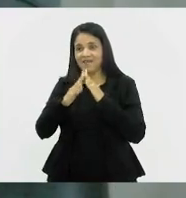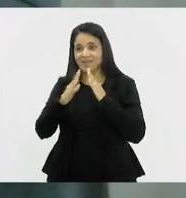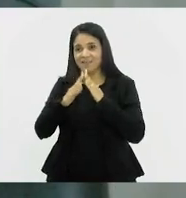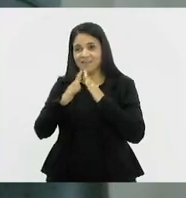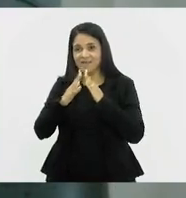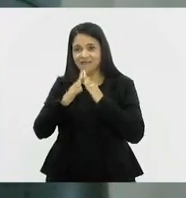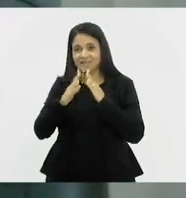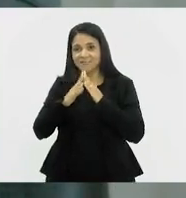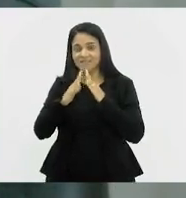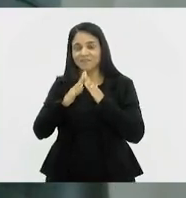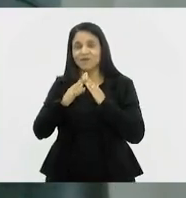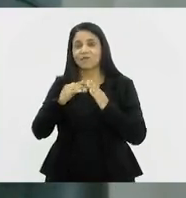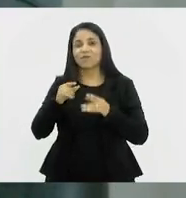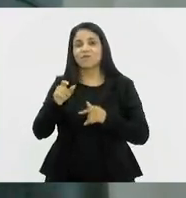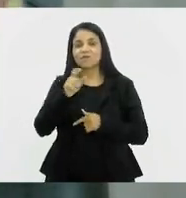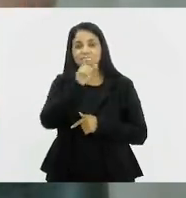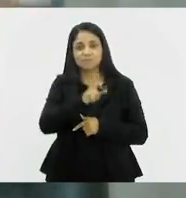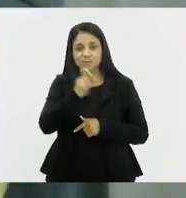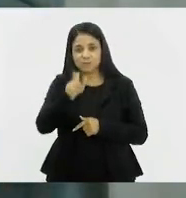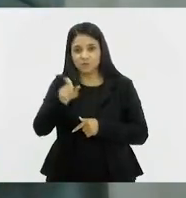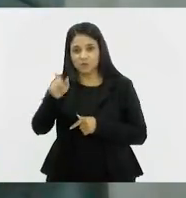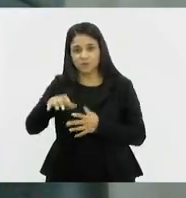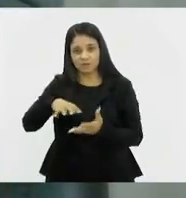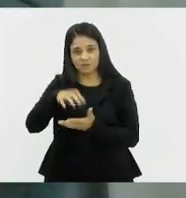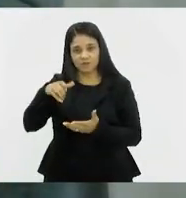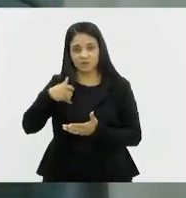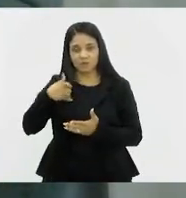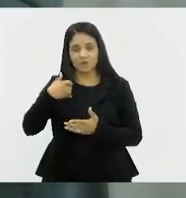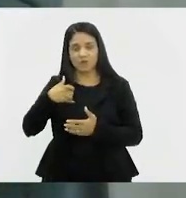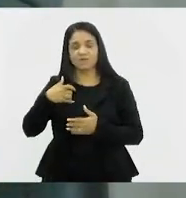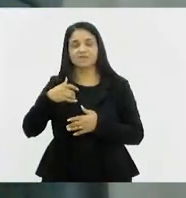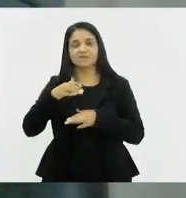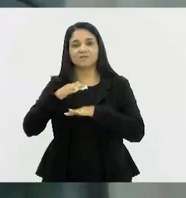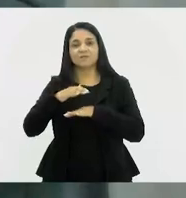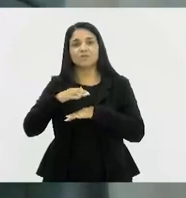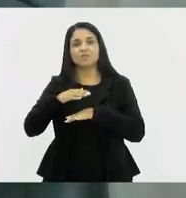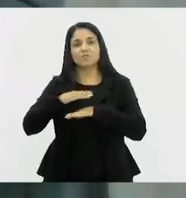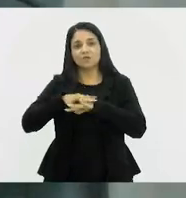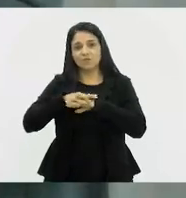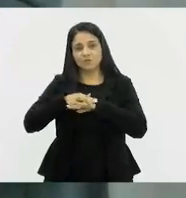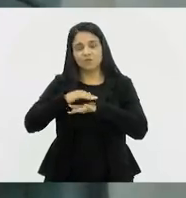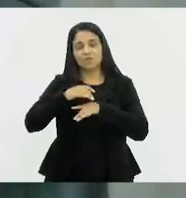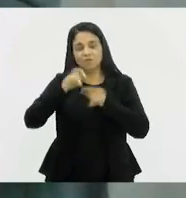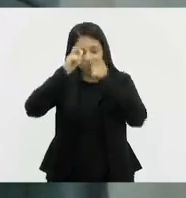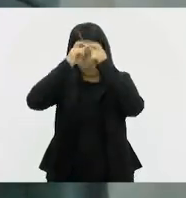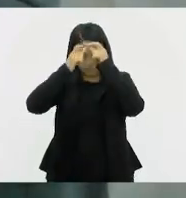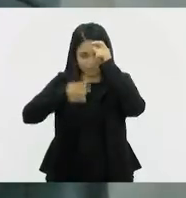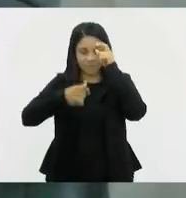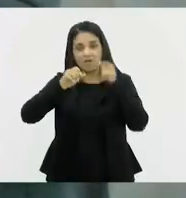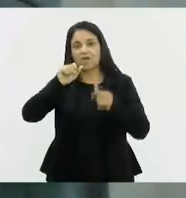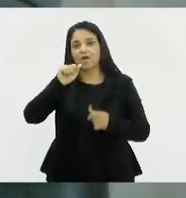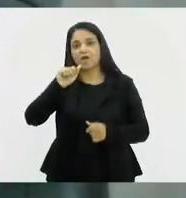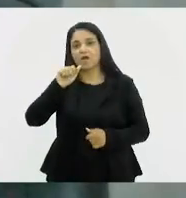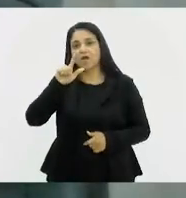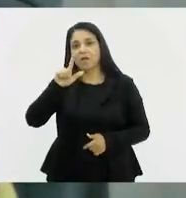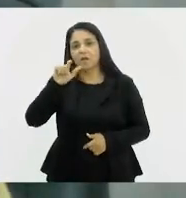com Alzheimer, para o pessoal de Alzheimer. Eu já estive visitando a casa um dia. Então, ações práticas, eu vou dar